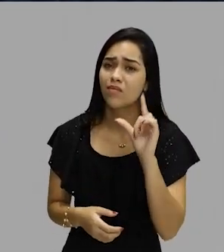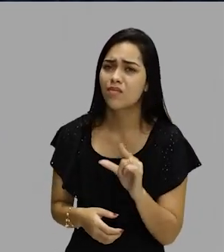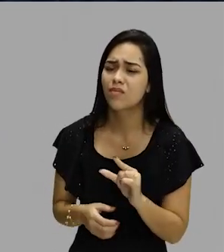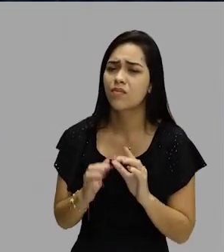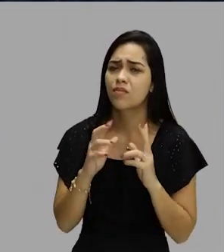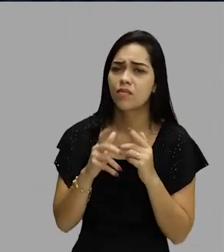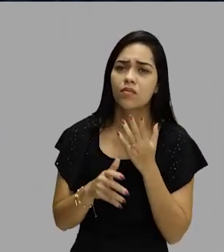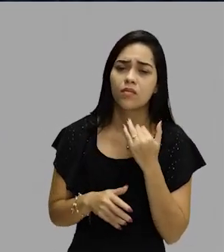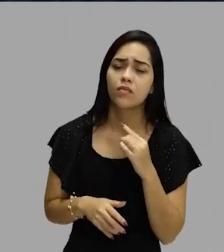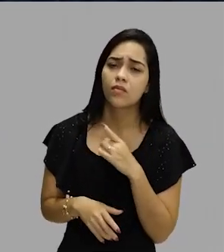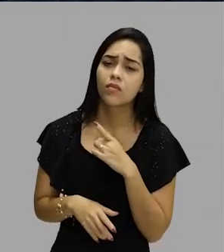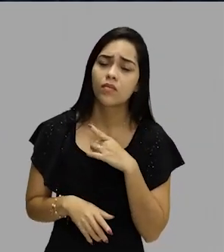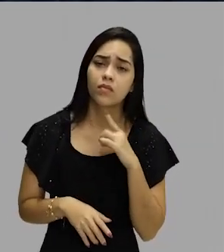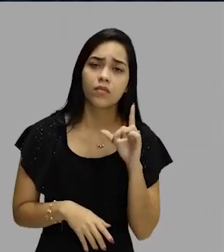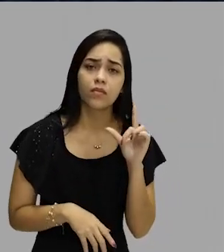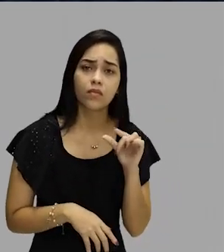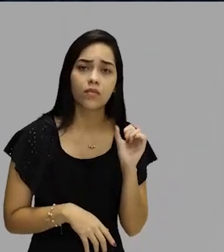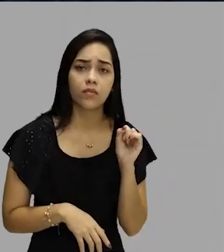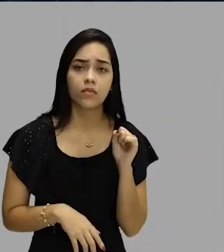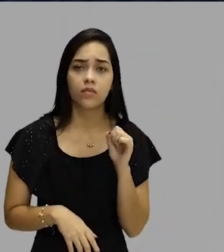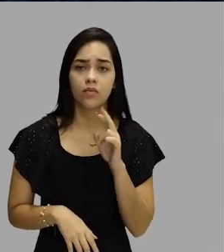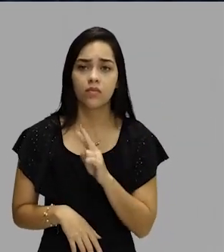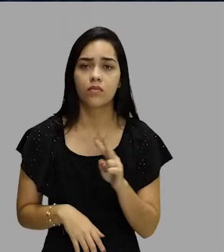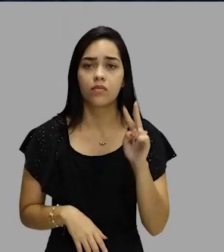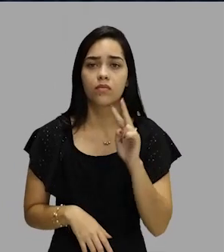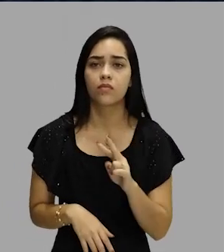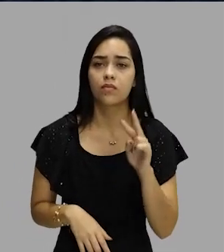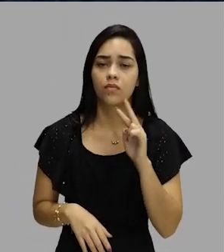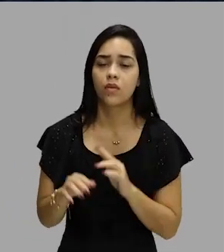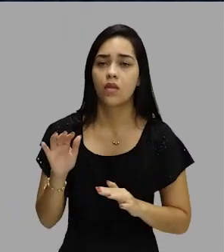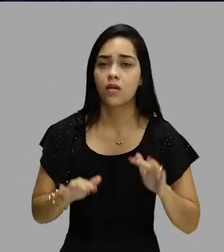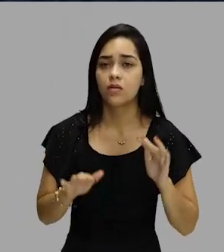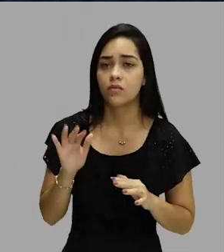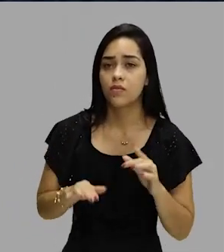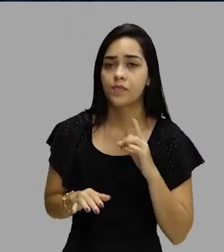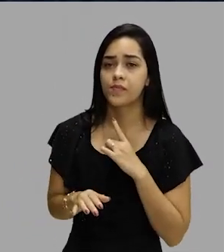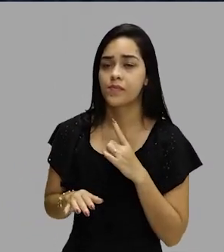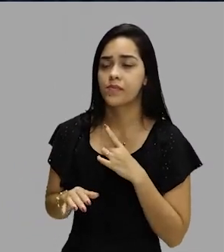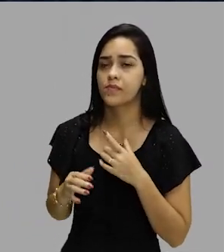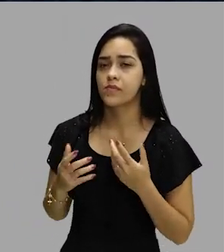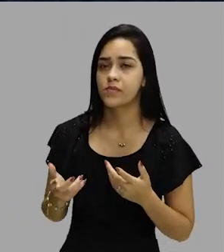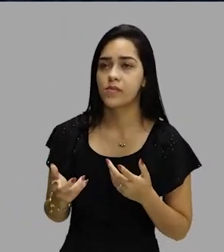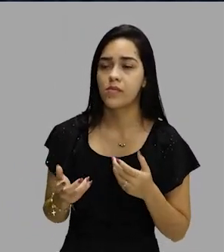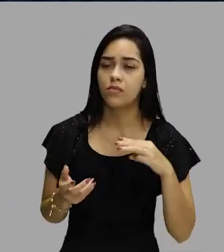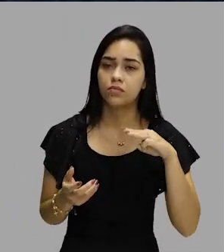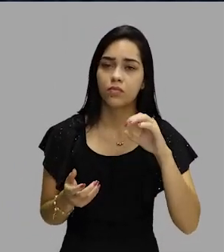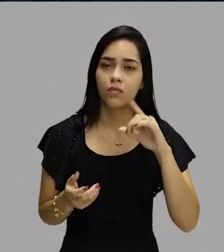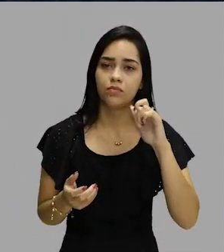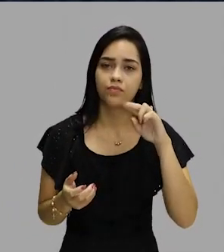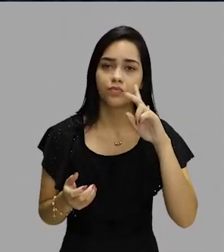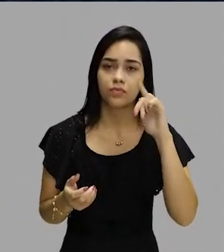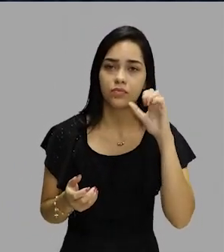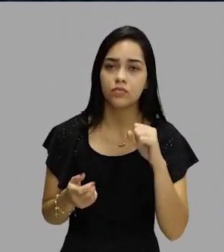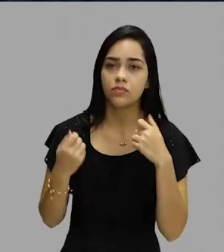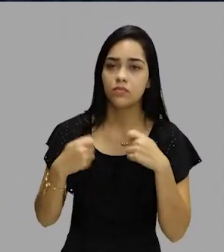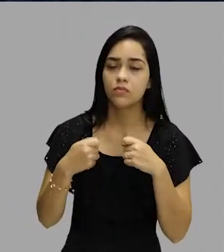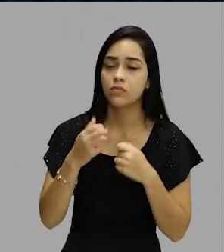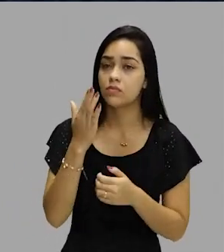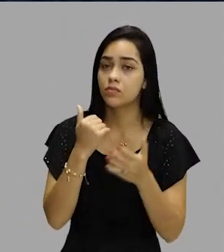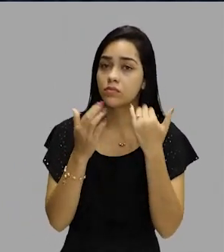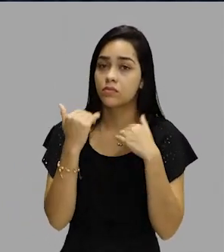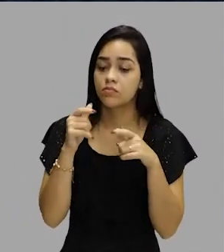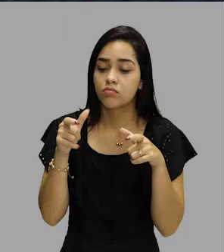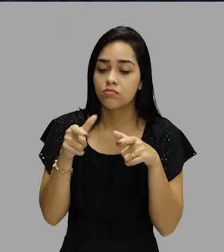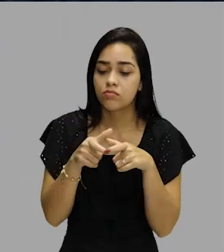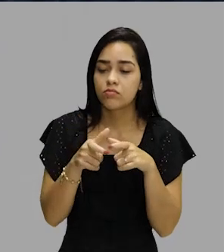Cada alimento tem uma quantidade pequena de vitamina. As vitaminas elas são moléculas que devem ser consumidas em